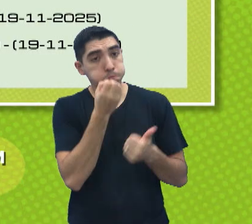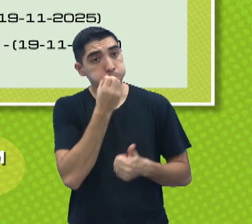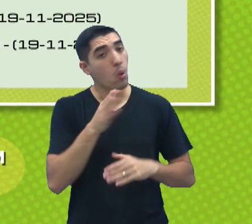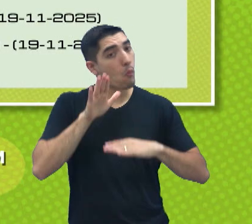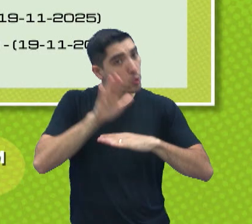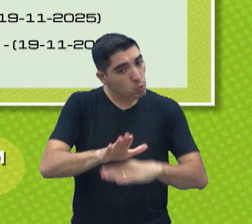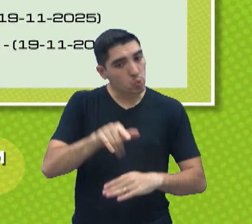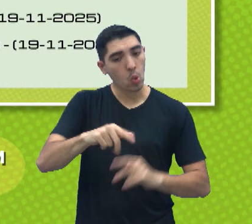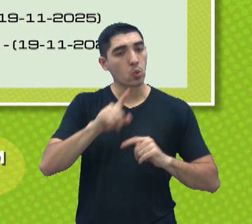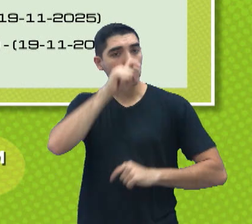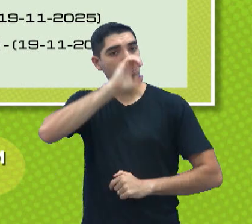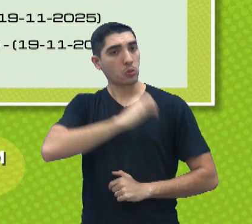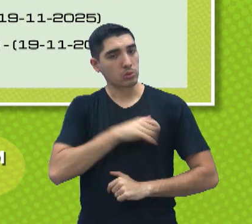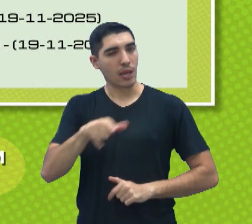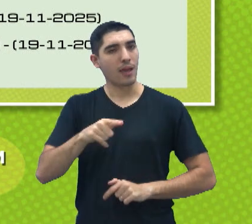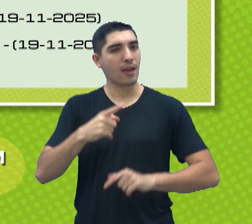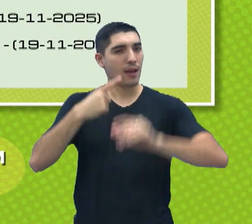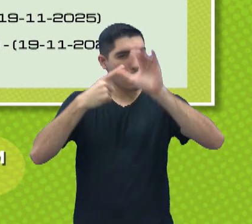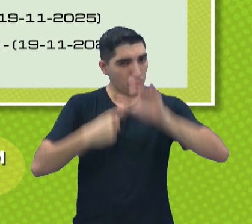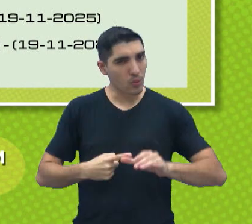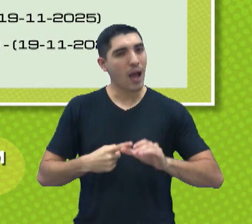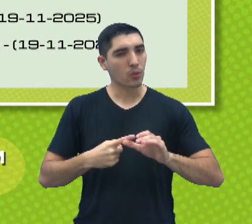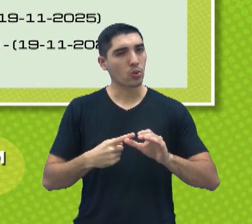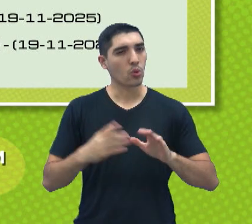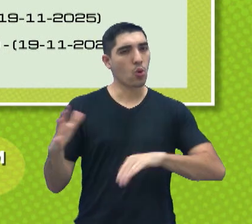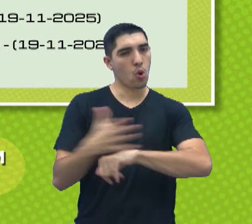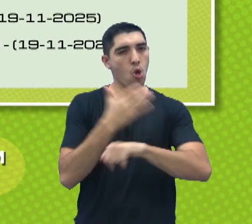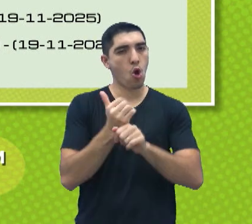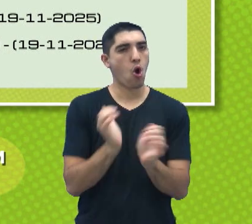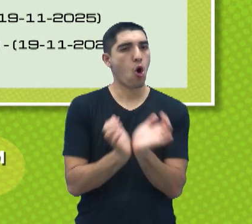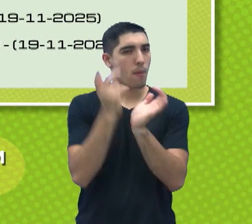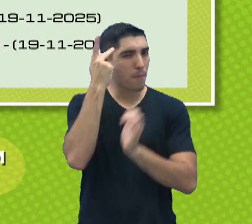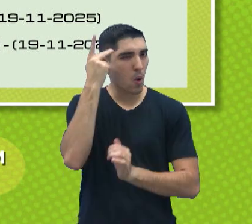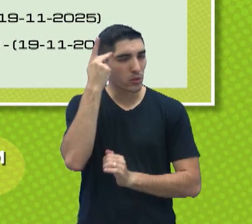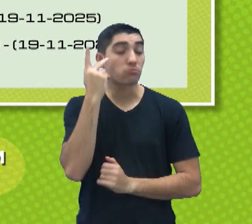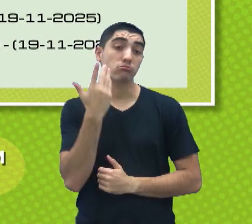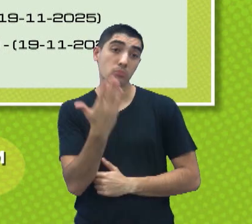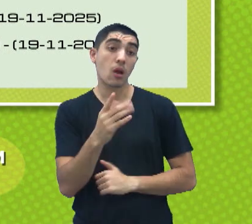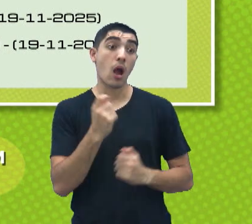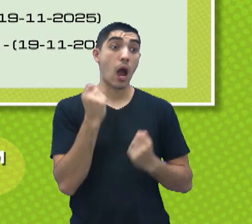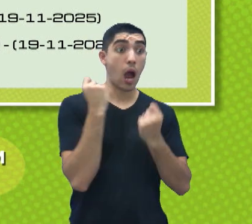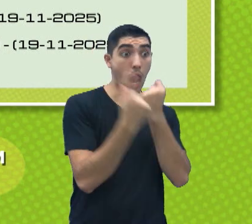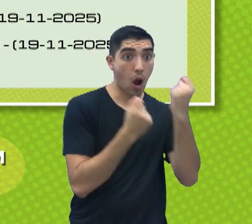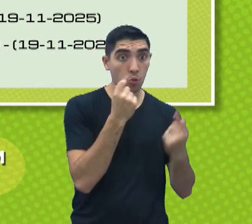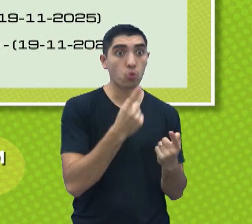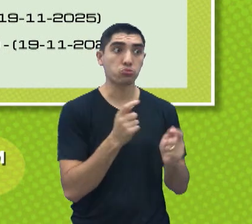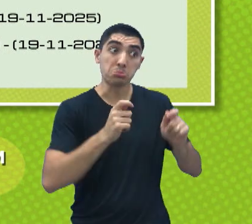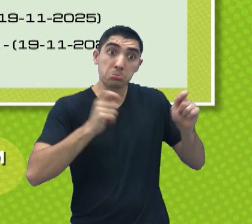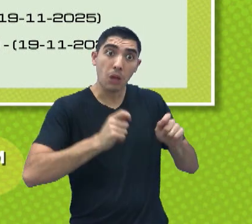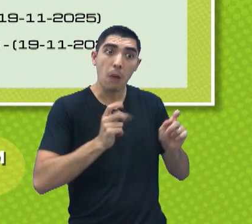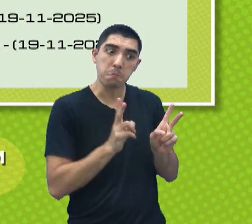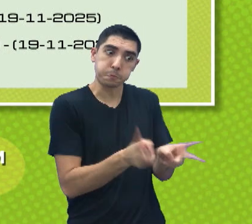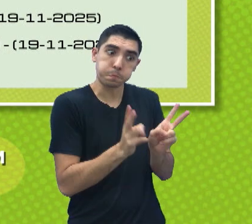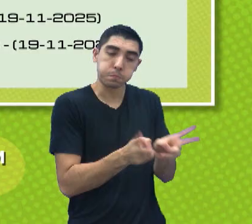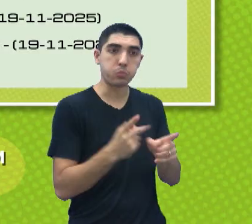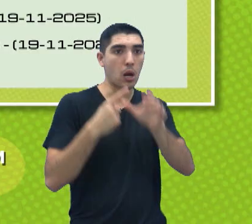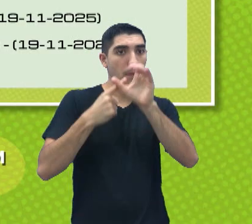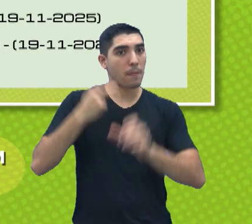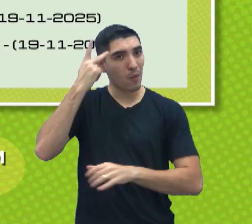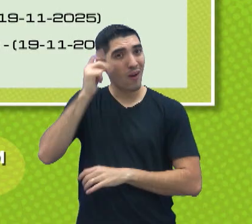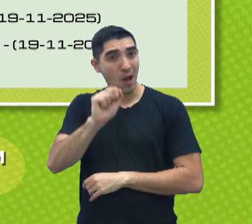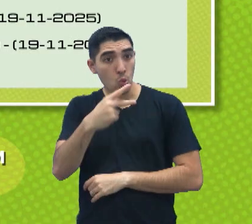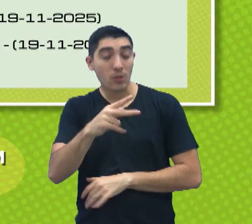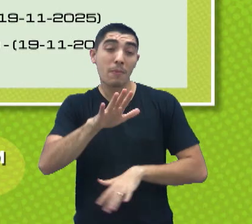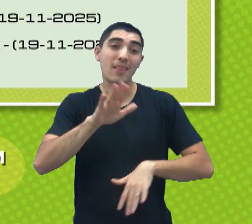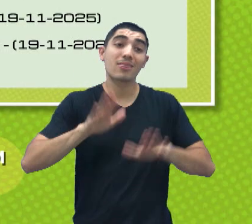que conseguiram se destacar. E agora, vamos ver, né? Alguns têm nível técnico sim para continuar para a Série A2, mas tudo depende dessa